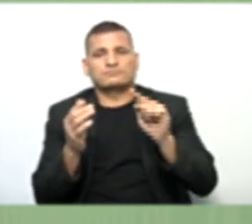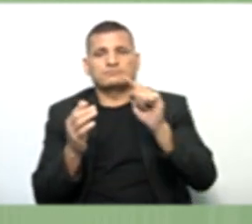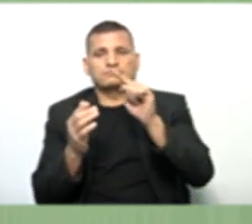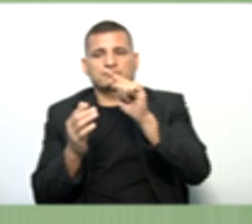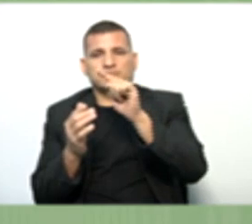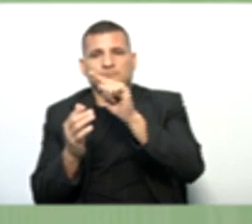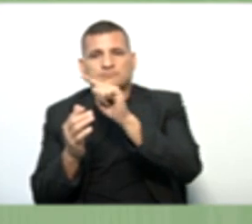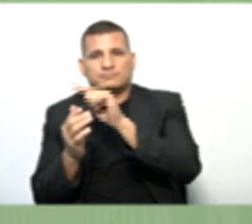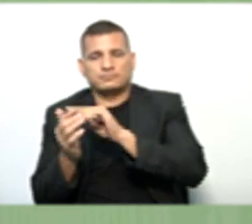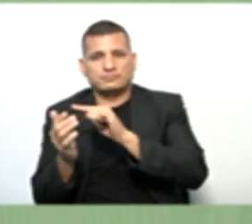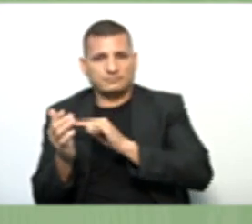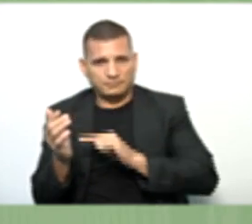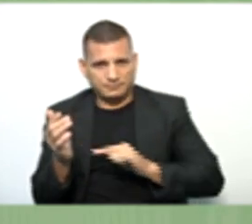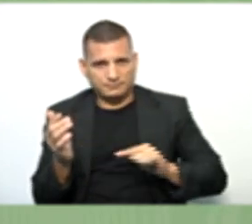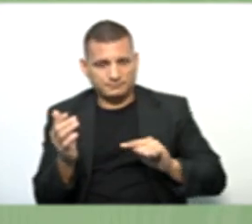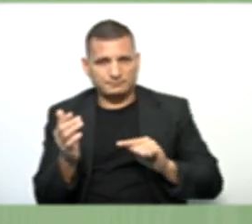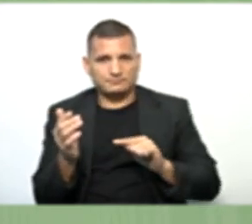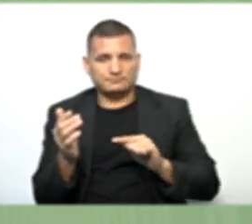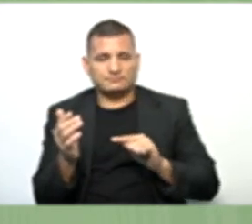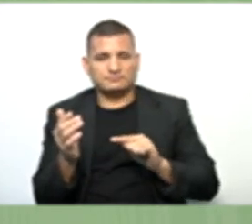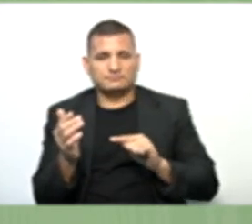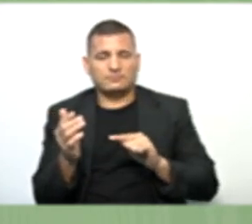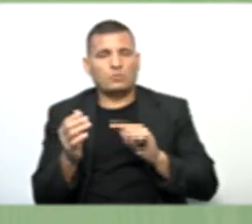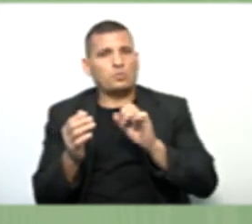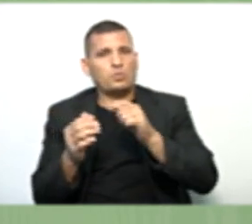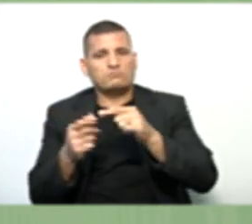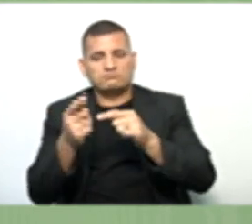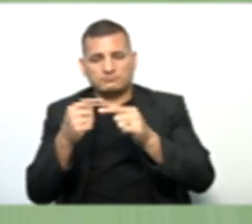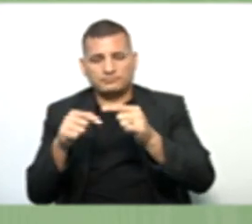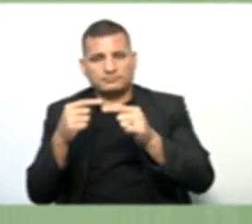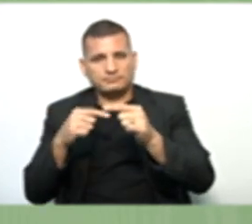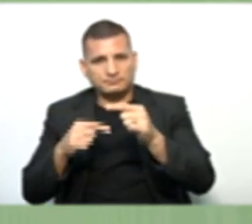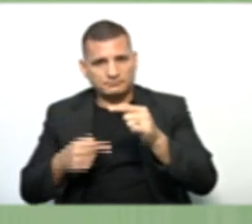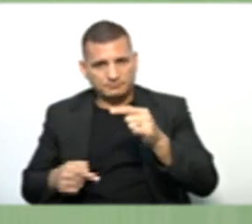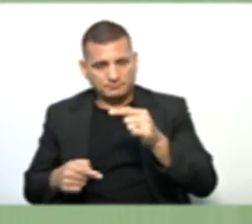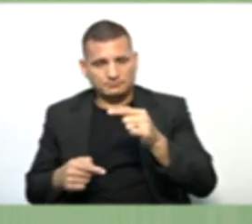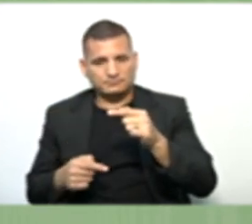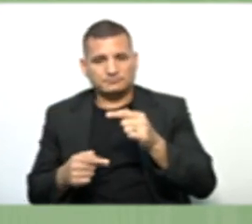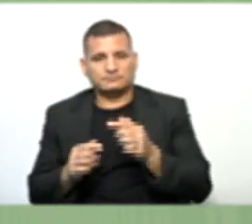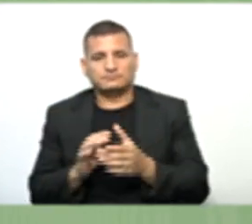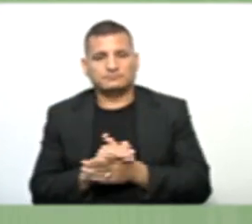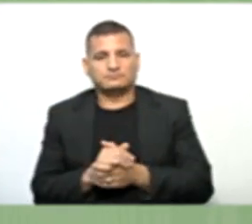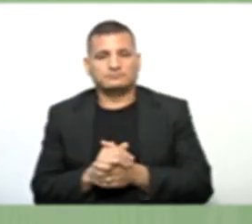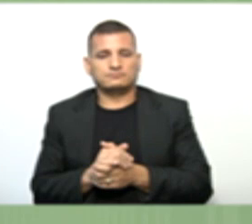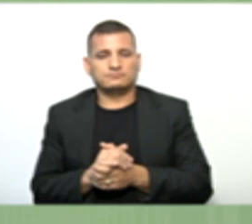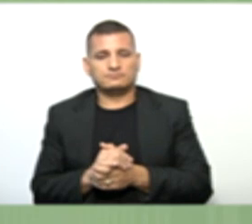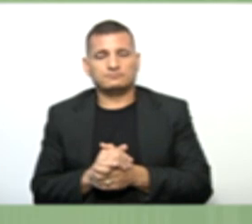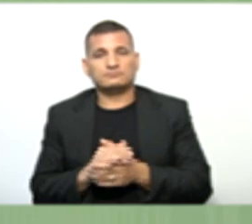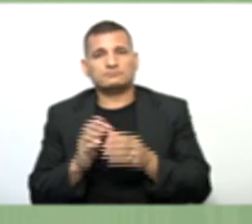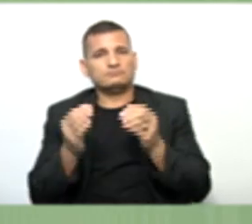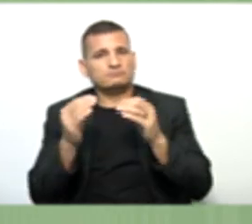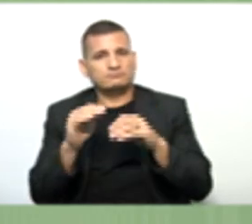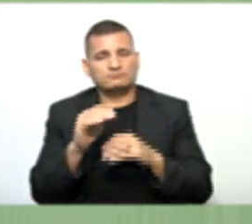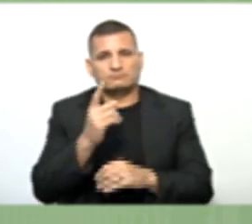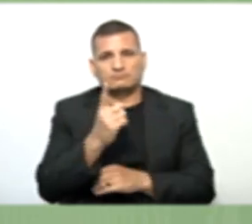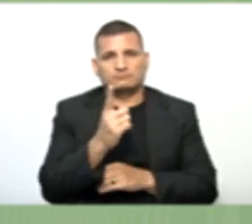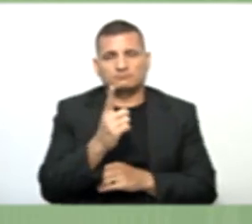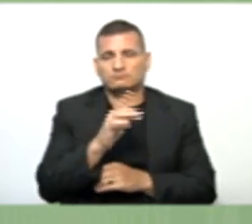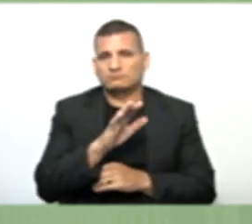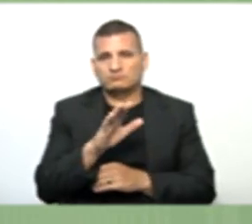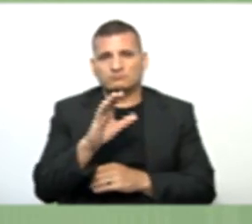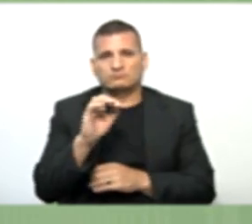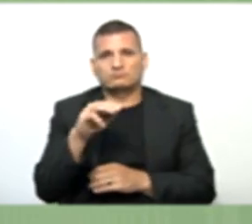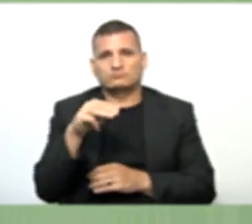estão abaixo, né, na sequência do while. Aqui da mesma forma, eu coloquei só um comando dentro do while,